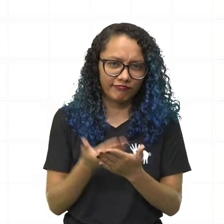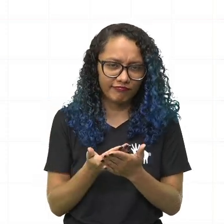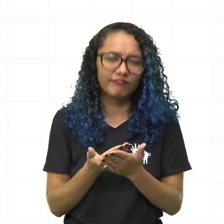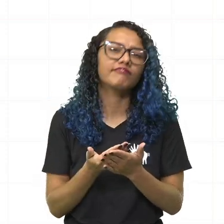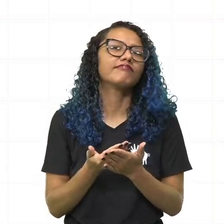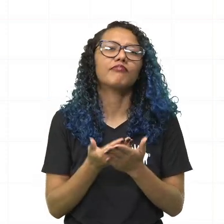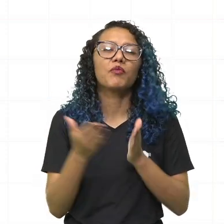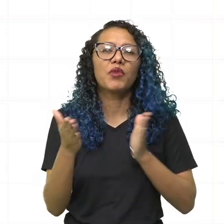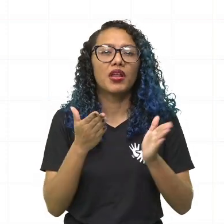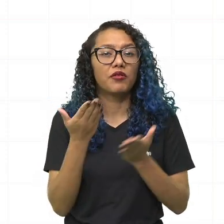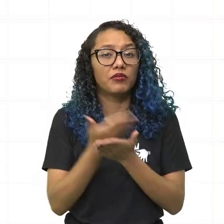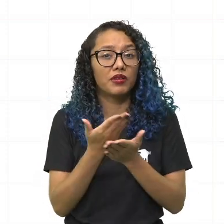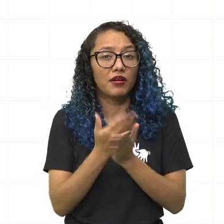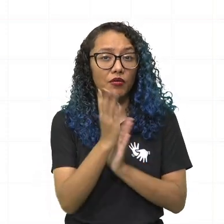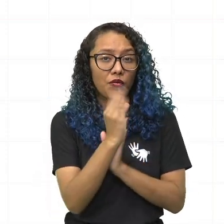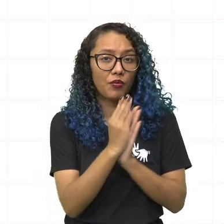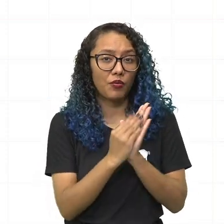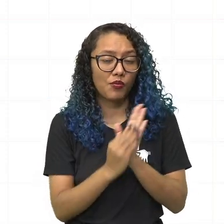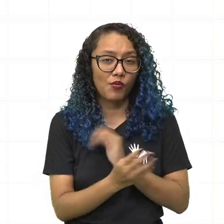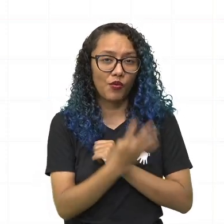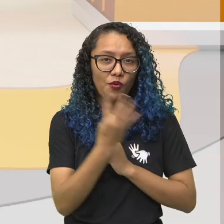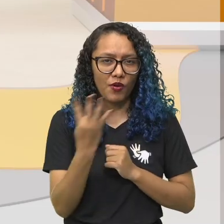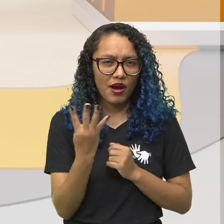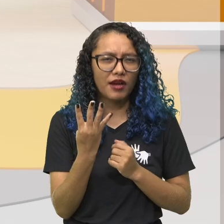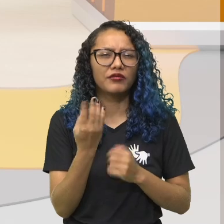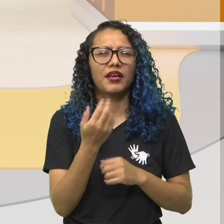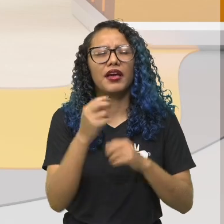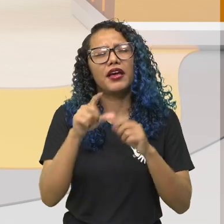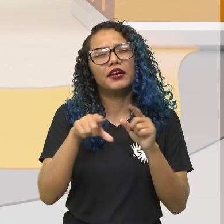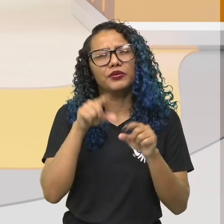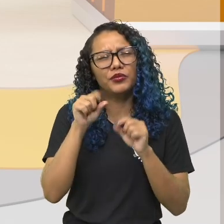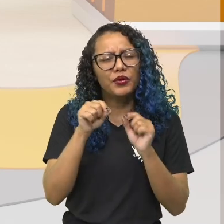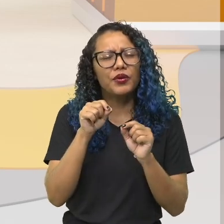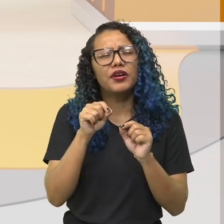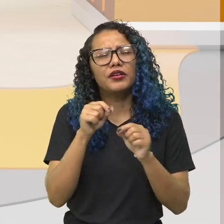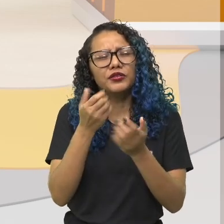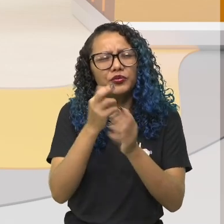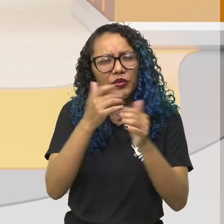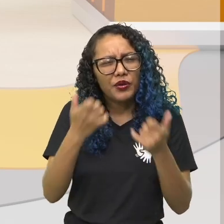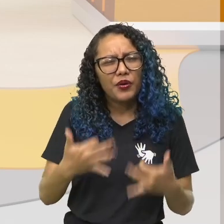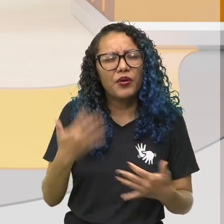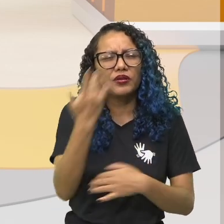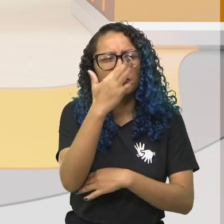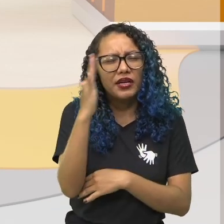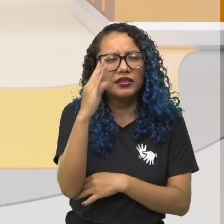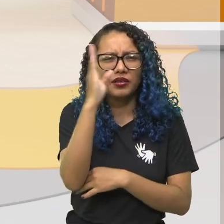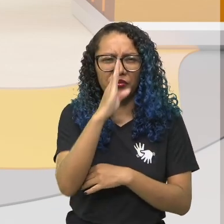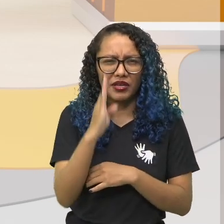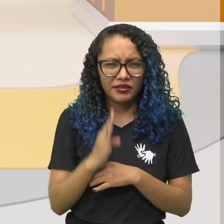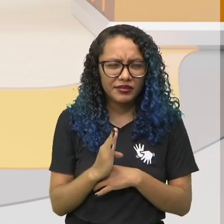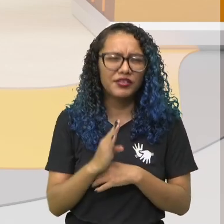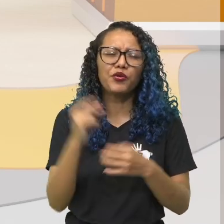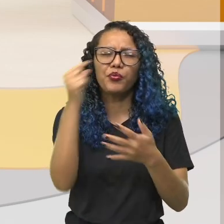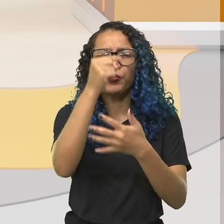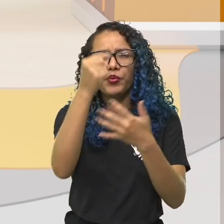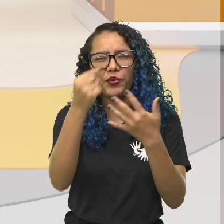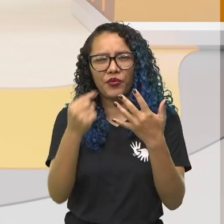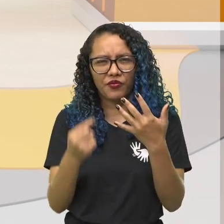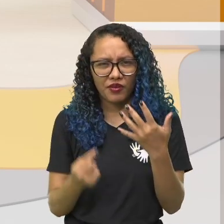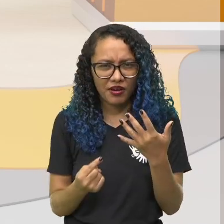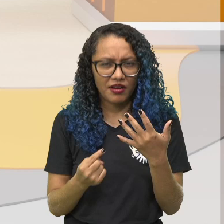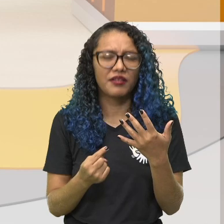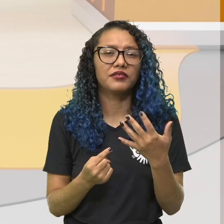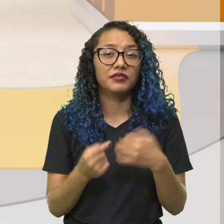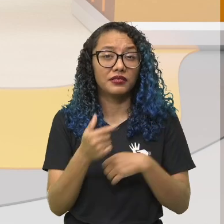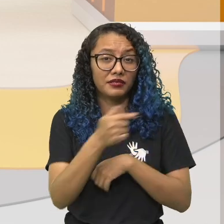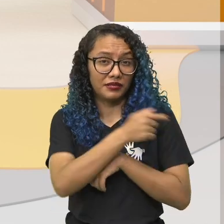unidade 4, né? Que falou aí muita coisa sobre a natureza do Brasil, muitas informações aí sobre o nosso país. O